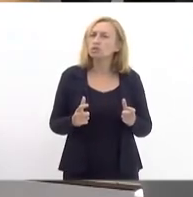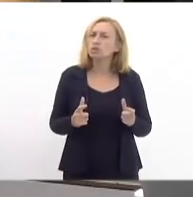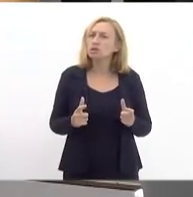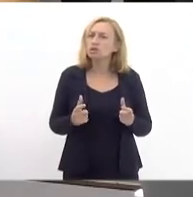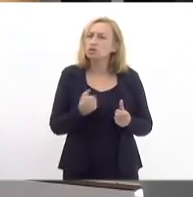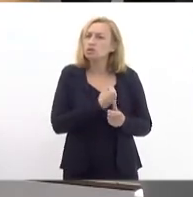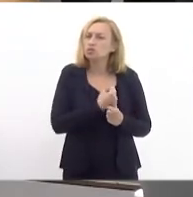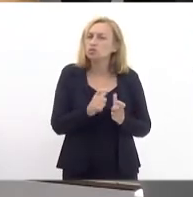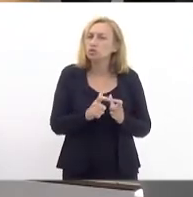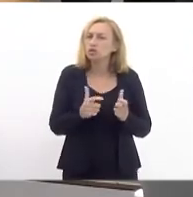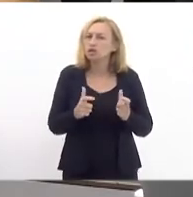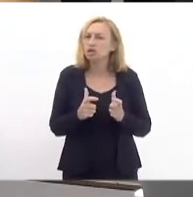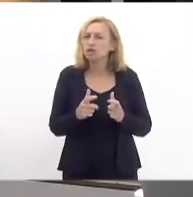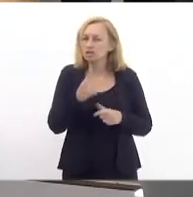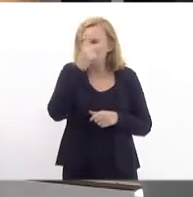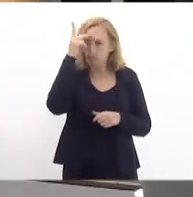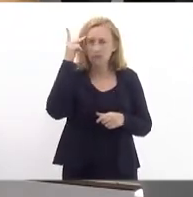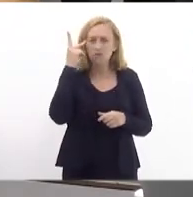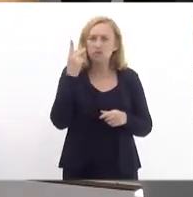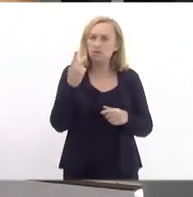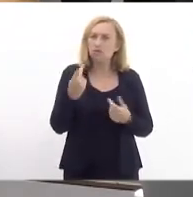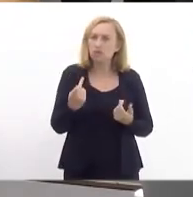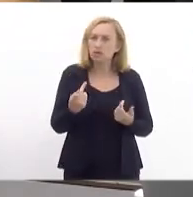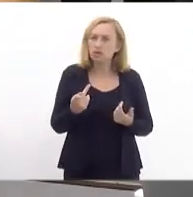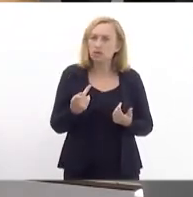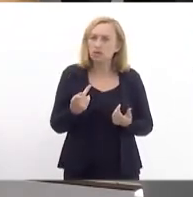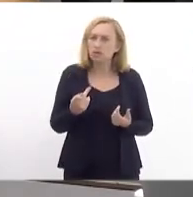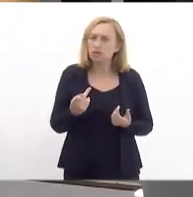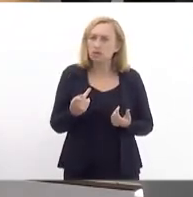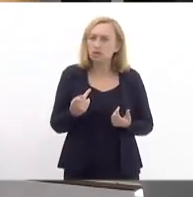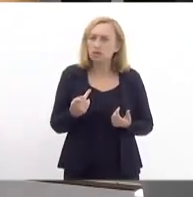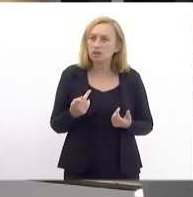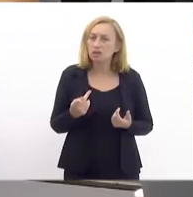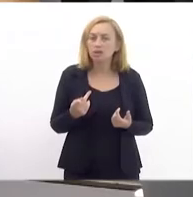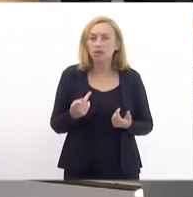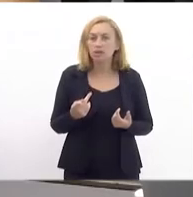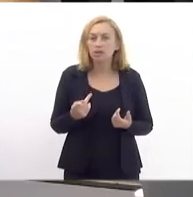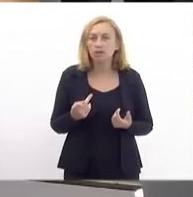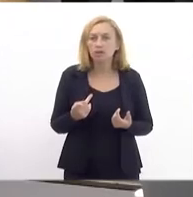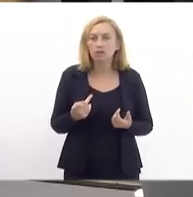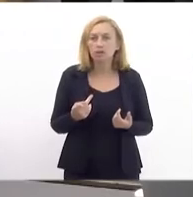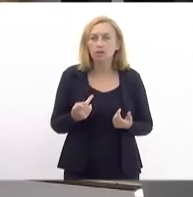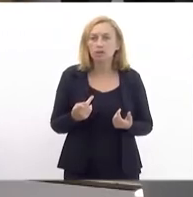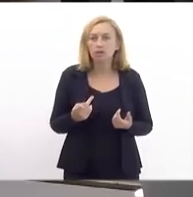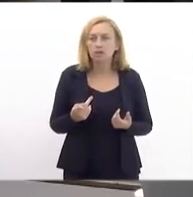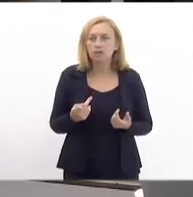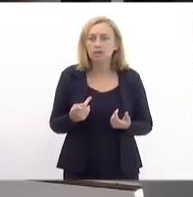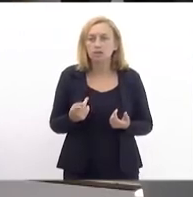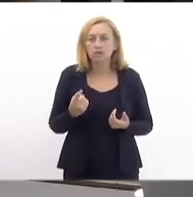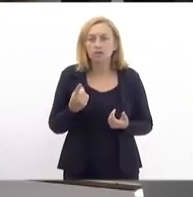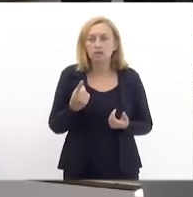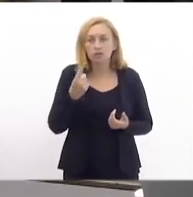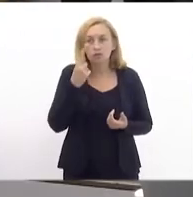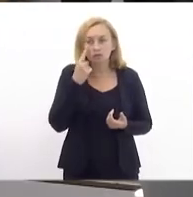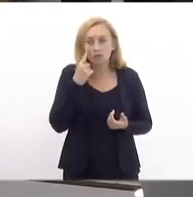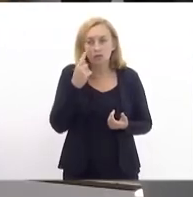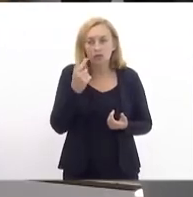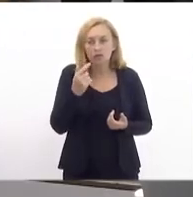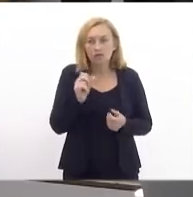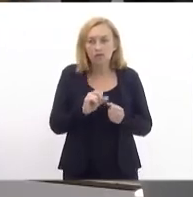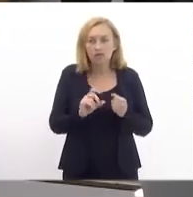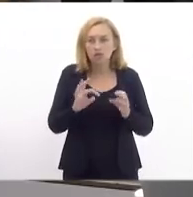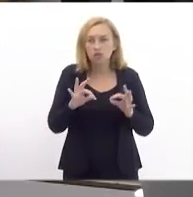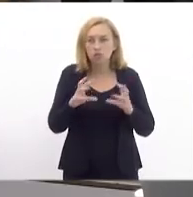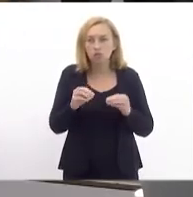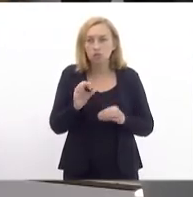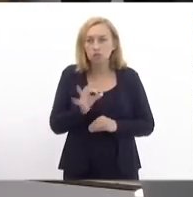equipe multidisciplinar. Né? Então, assim, claro. Ali a gente tenta fazer tudo